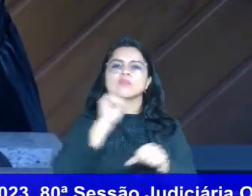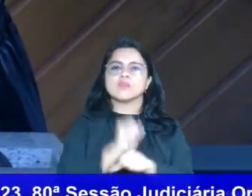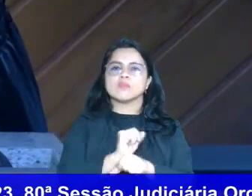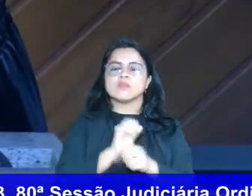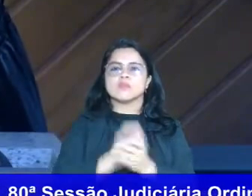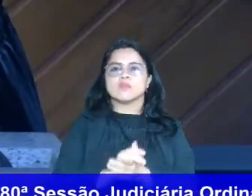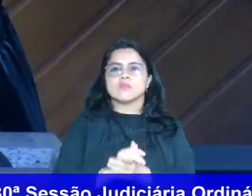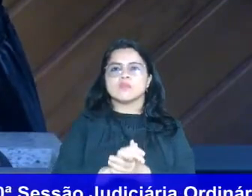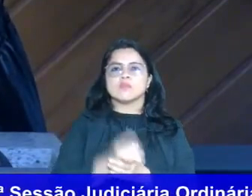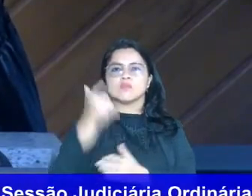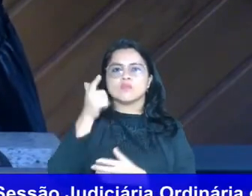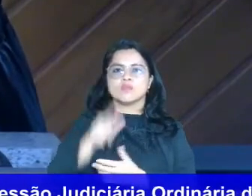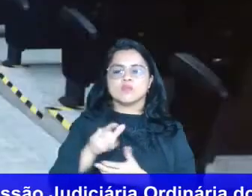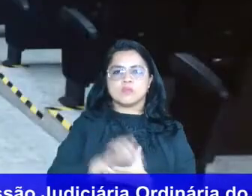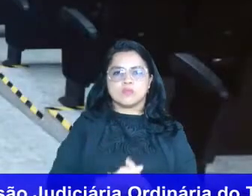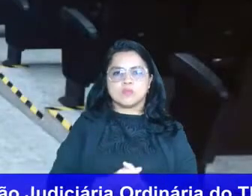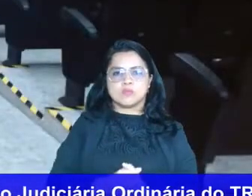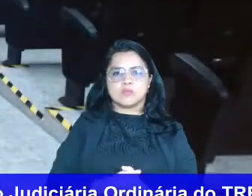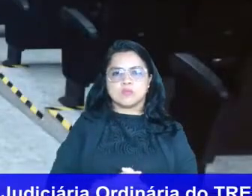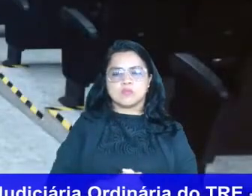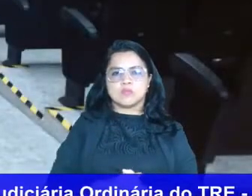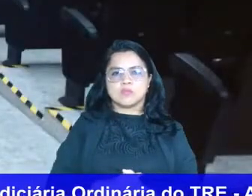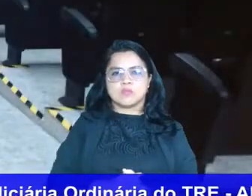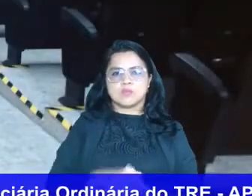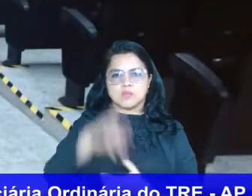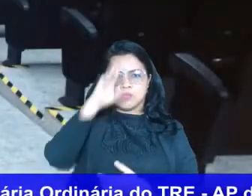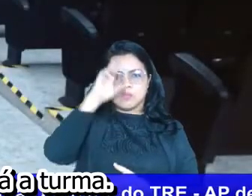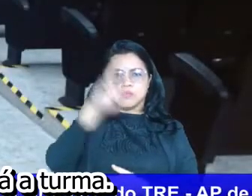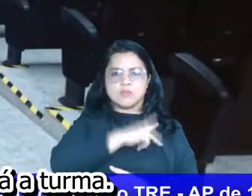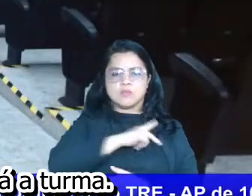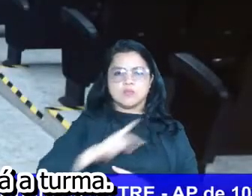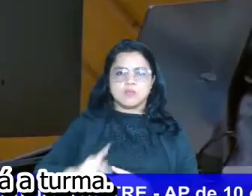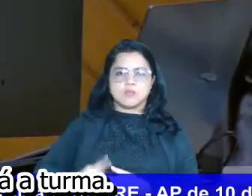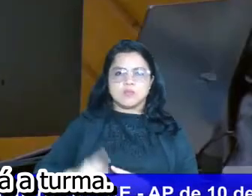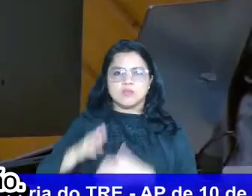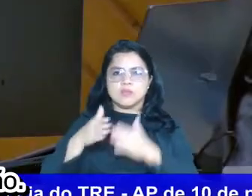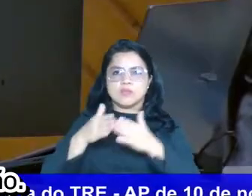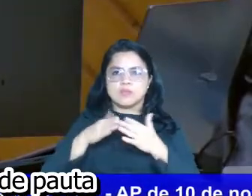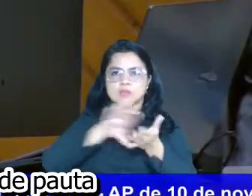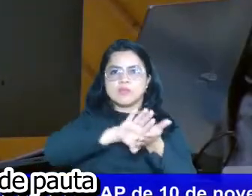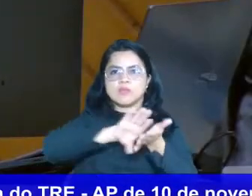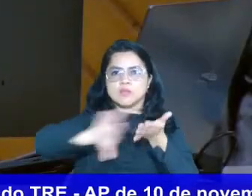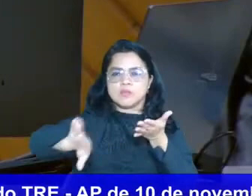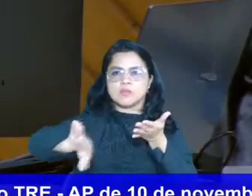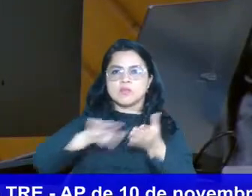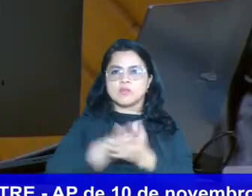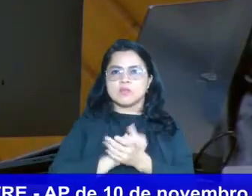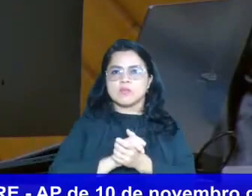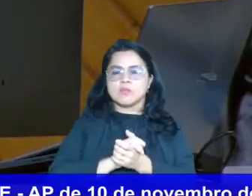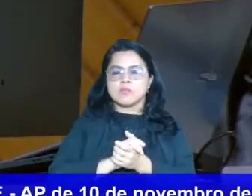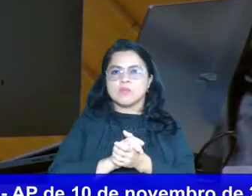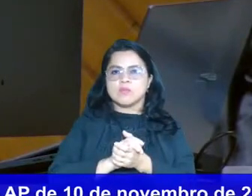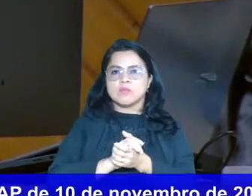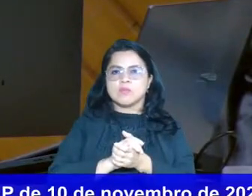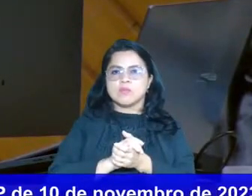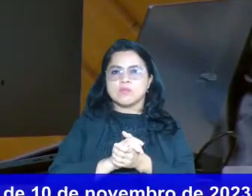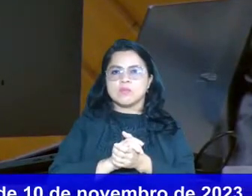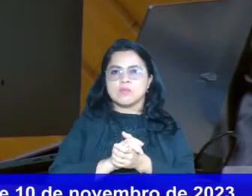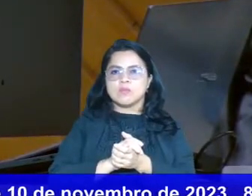Então, retificando, a turma... Esse processo eu vou pedir a retirada de pauta para